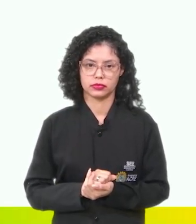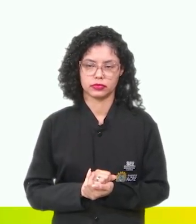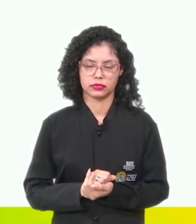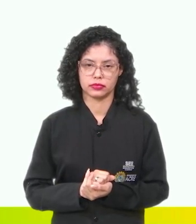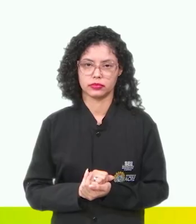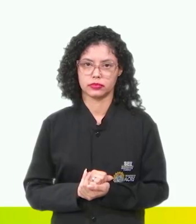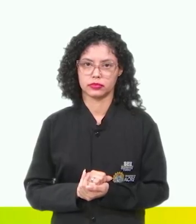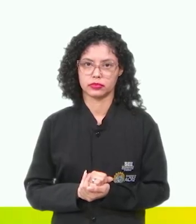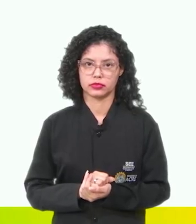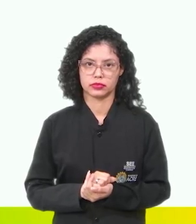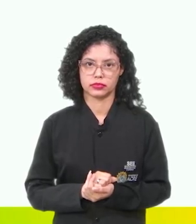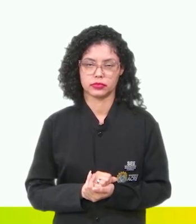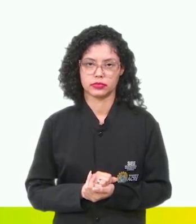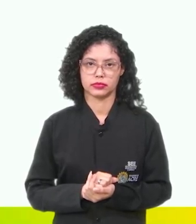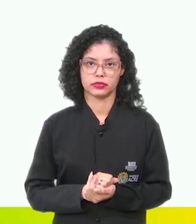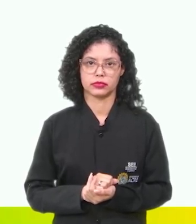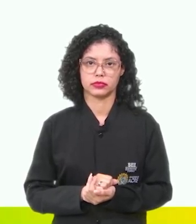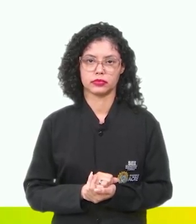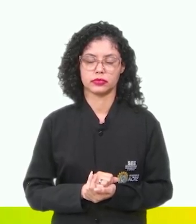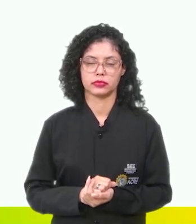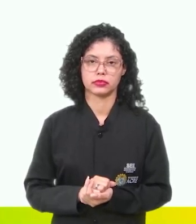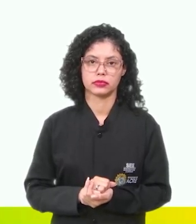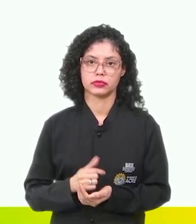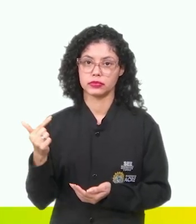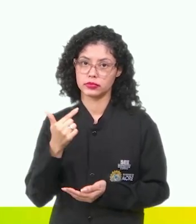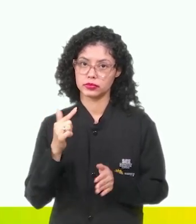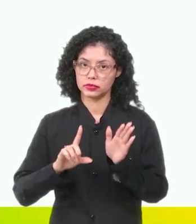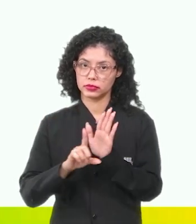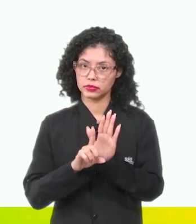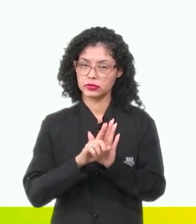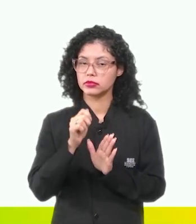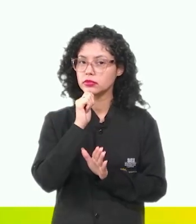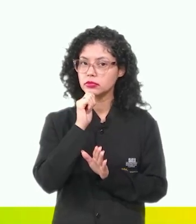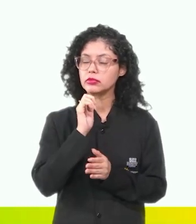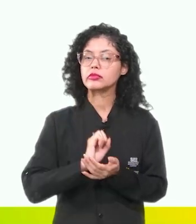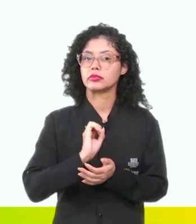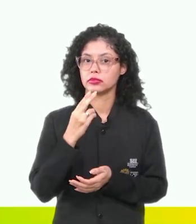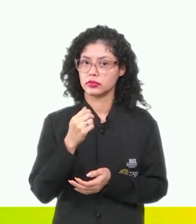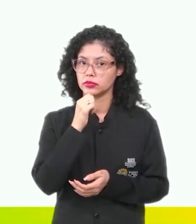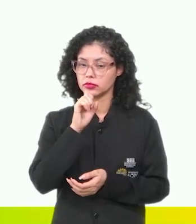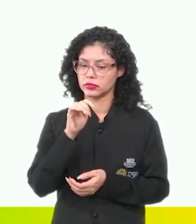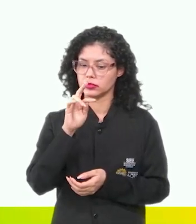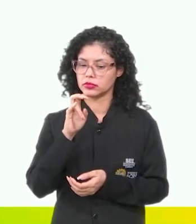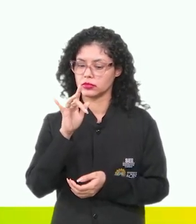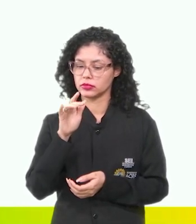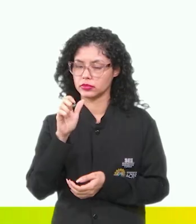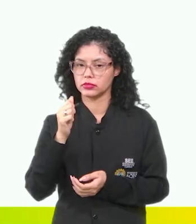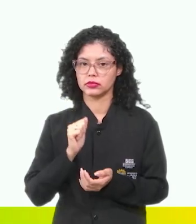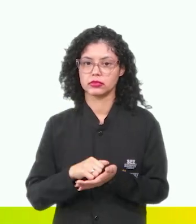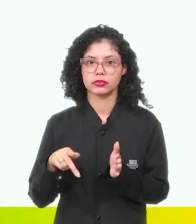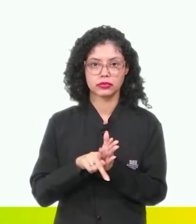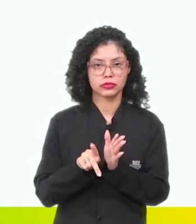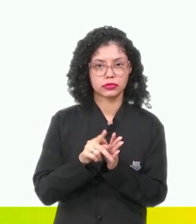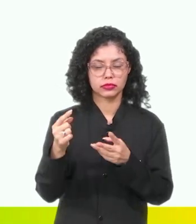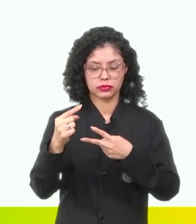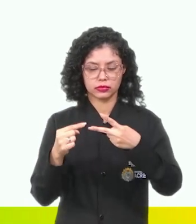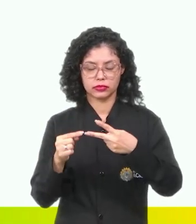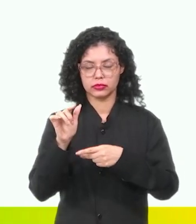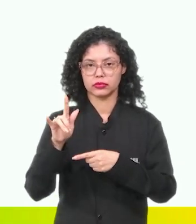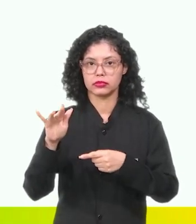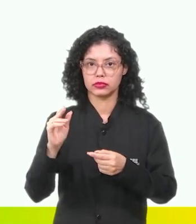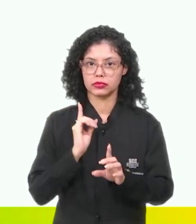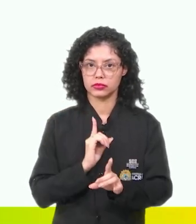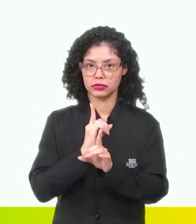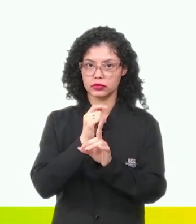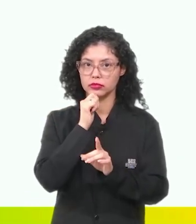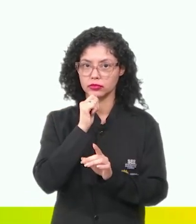verdadeira, tá? 2 aqui, ó. A segunda lei de Mendel, ou a lei da segregação independente, diz que os pares de alelos localizados